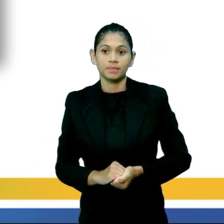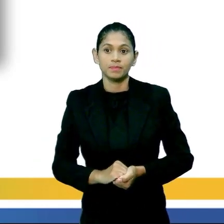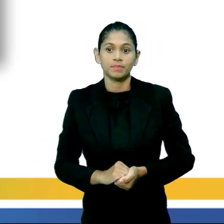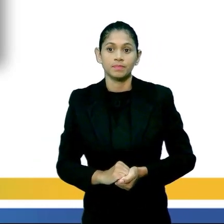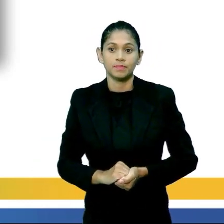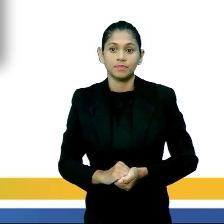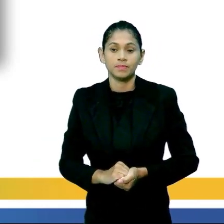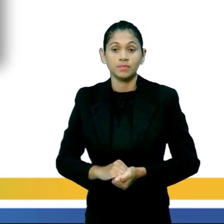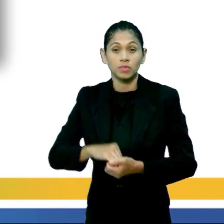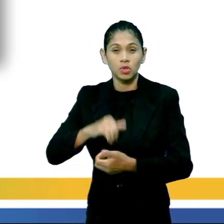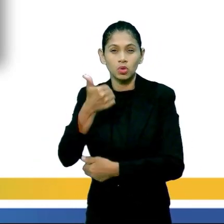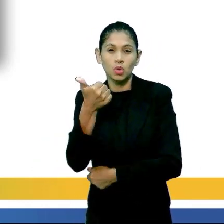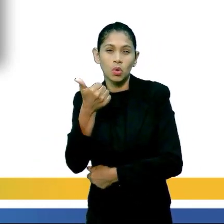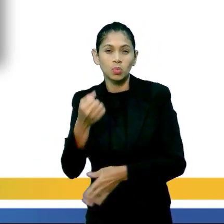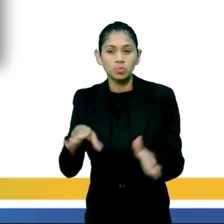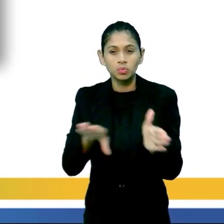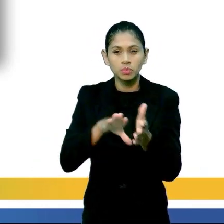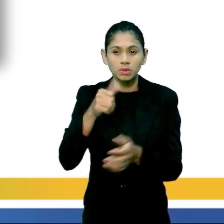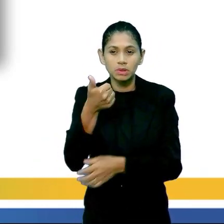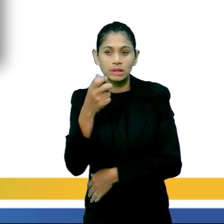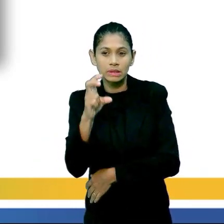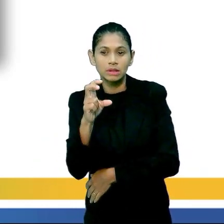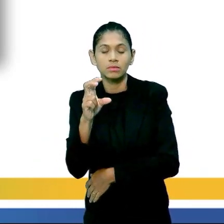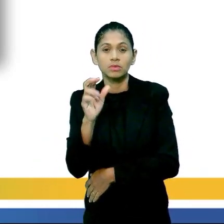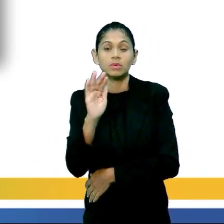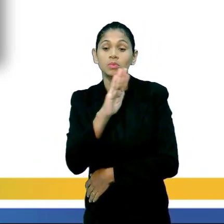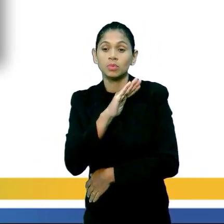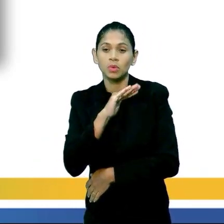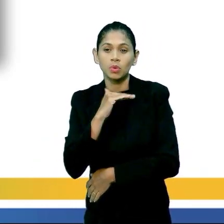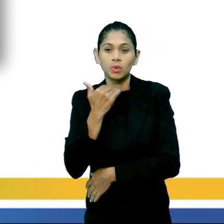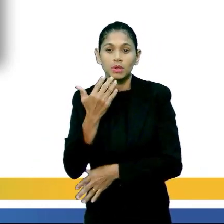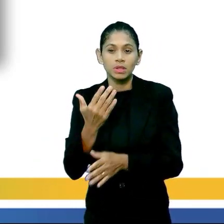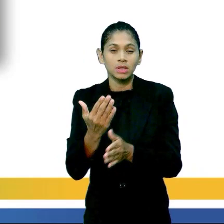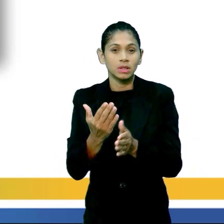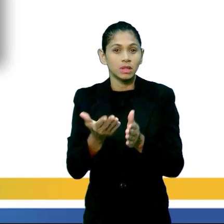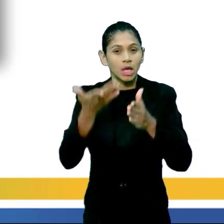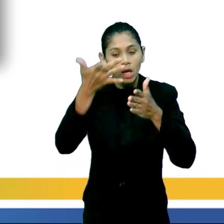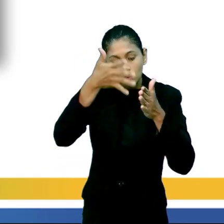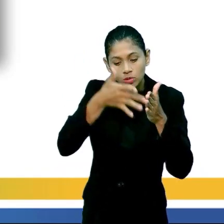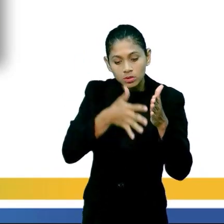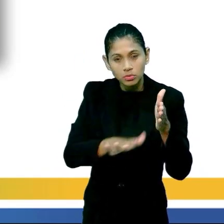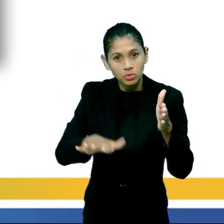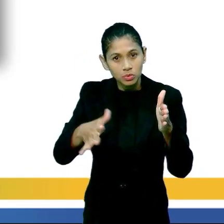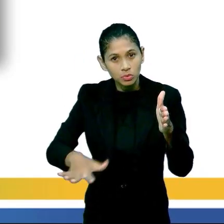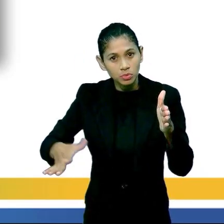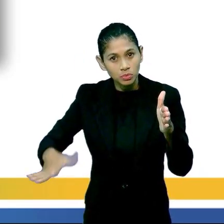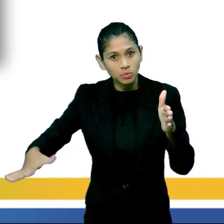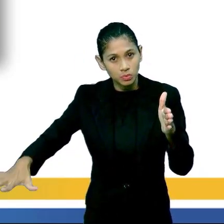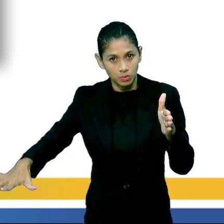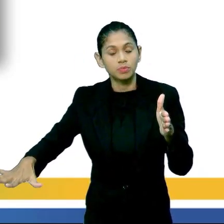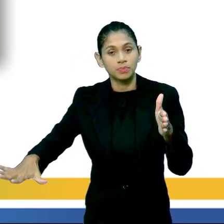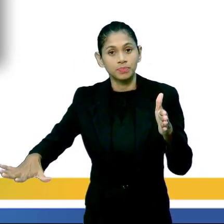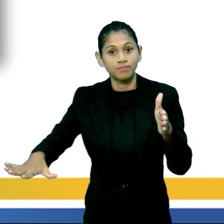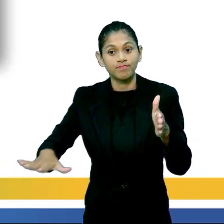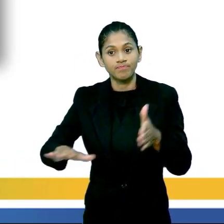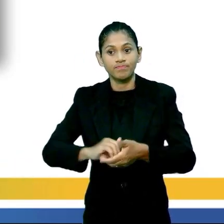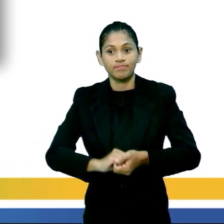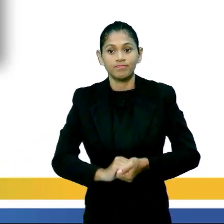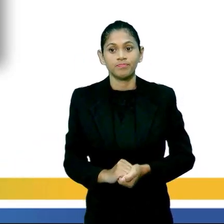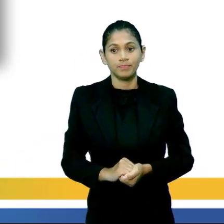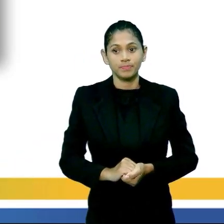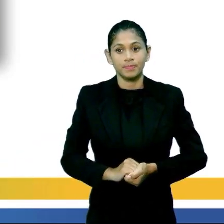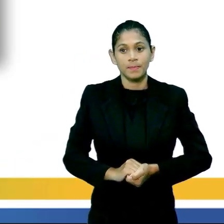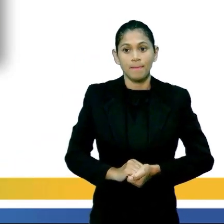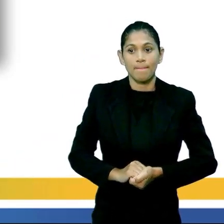E então, 11, quase 12 milhões, né, de pessoas foram traficadas, né, para